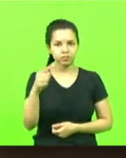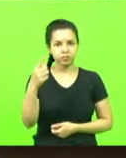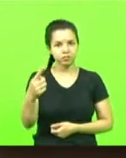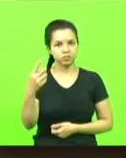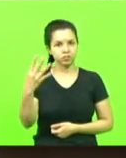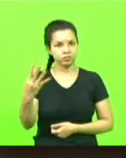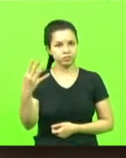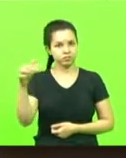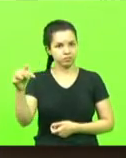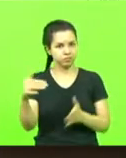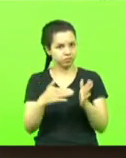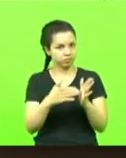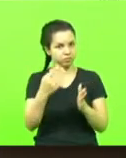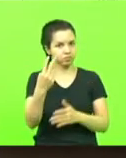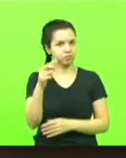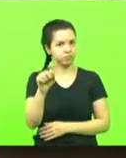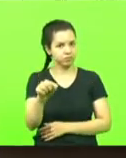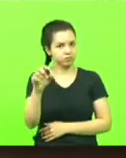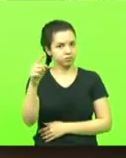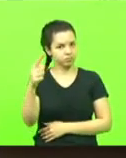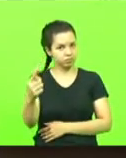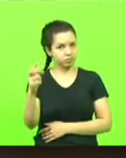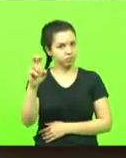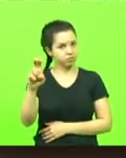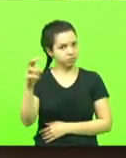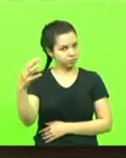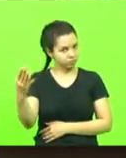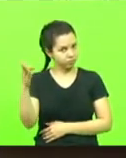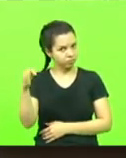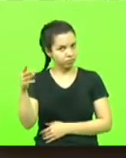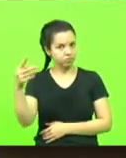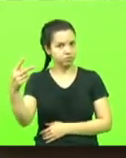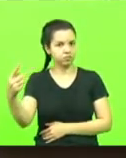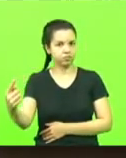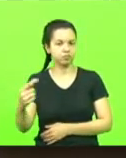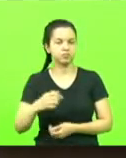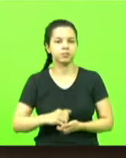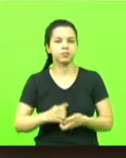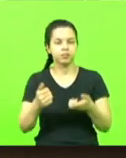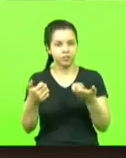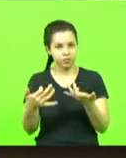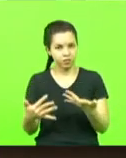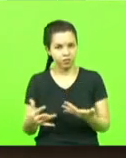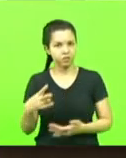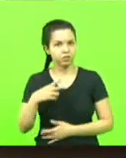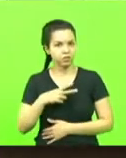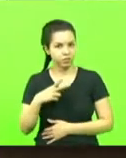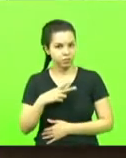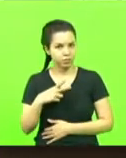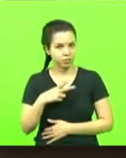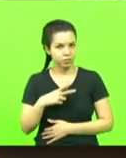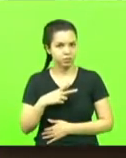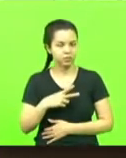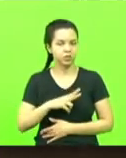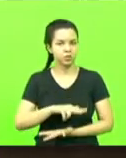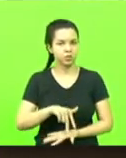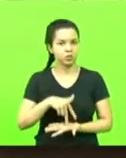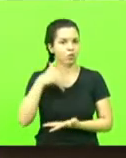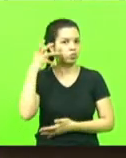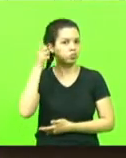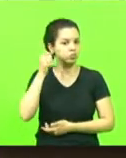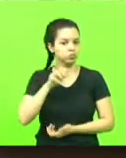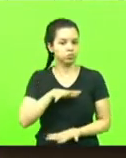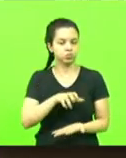2147 a 2154/2021. Explicações pessoais, não houve oradores